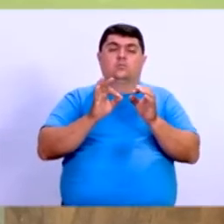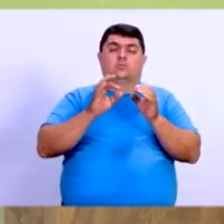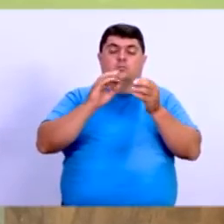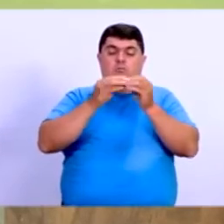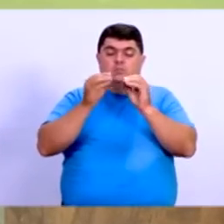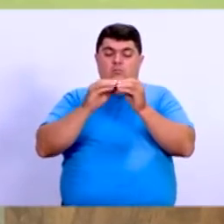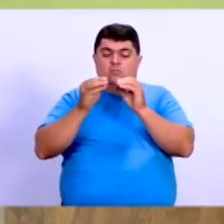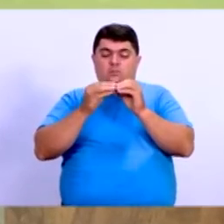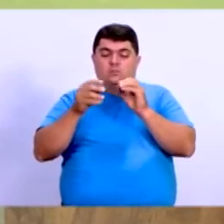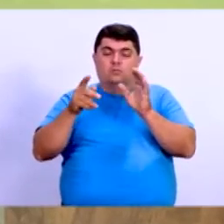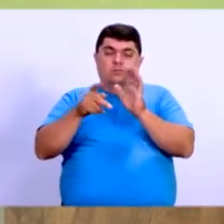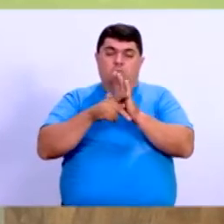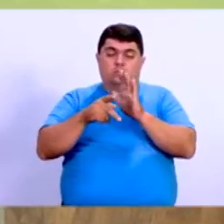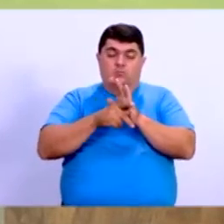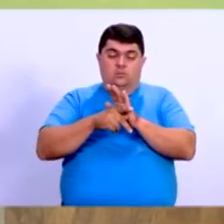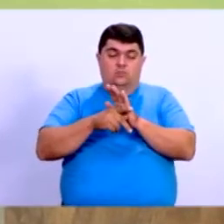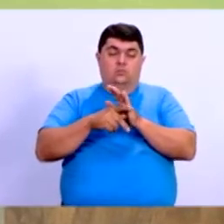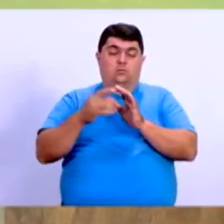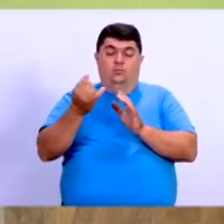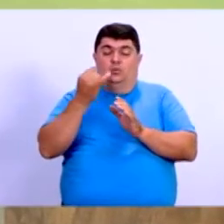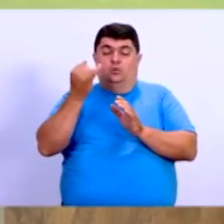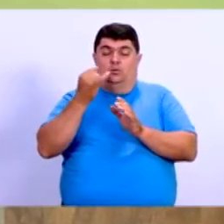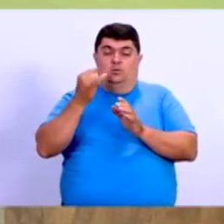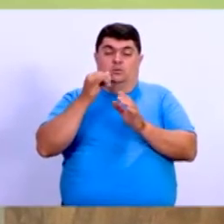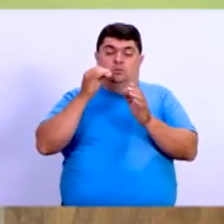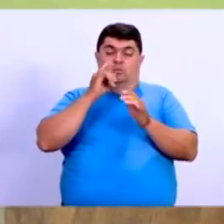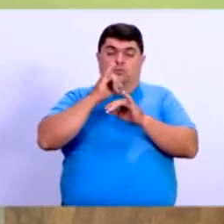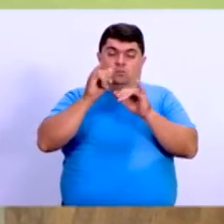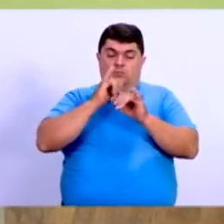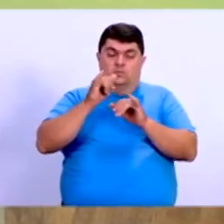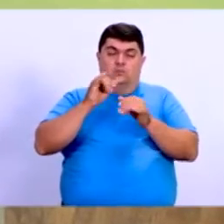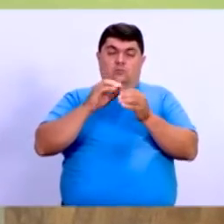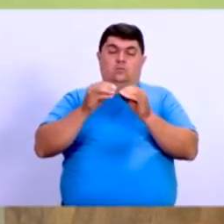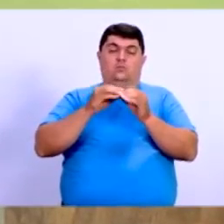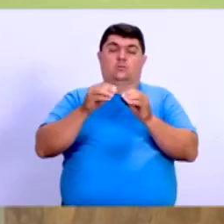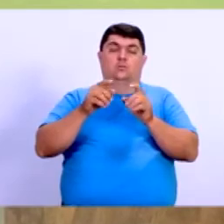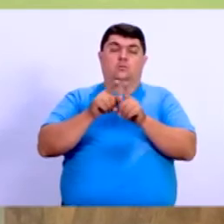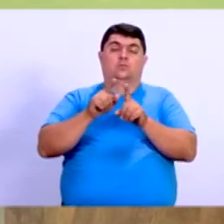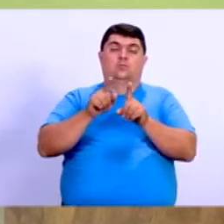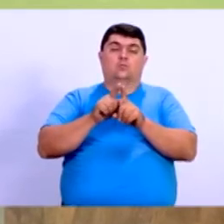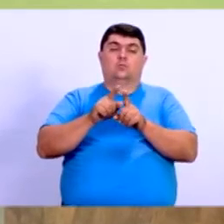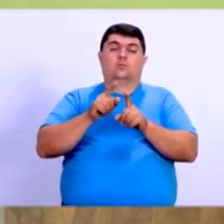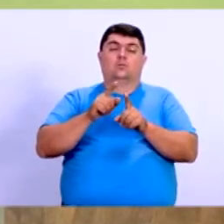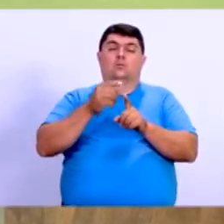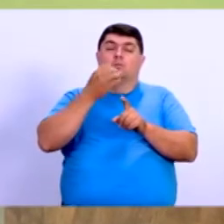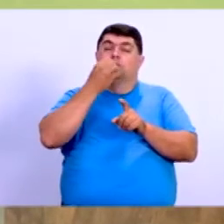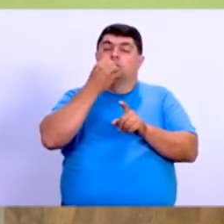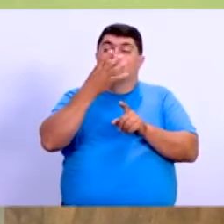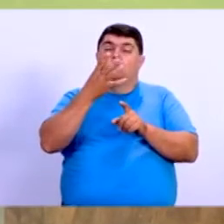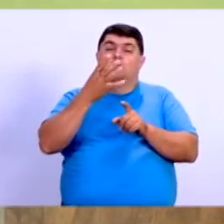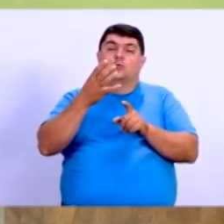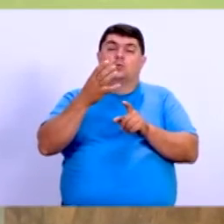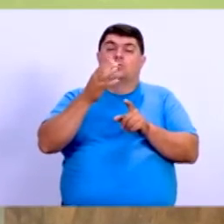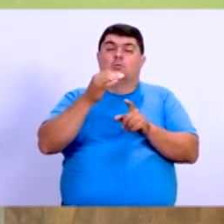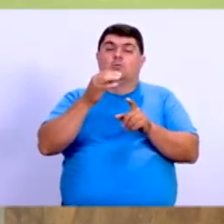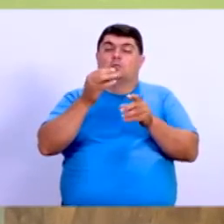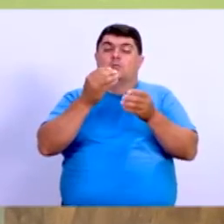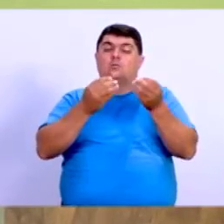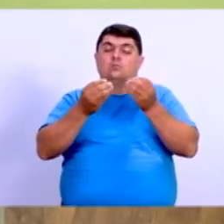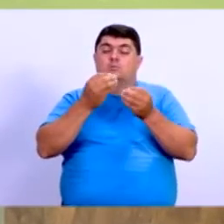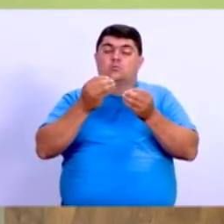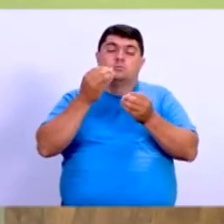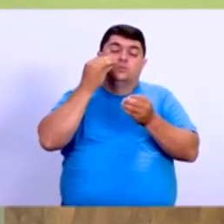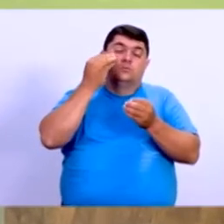de dados, né, as informações imprescindíveis para resolver aquele problema, e fazer uma boa interface com o